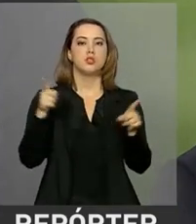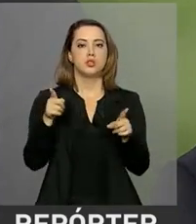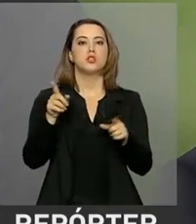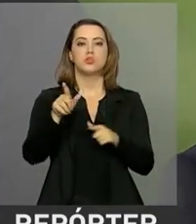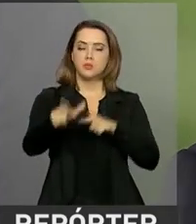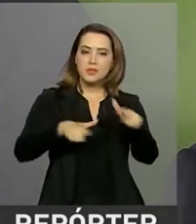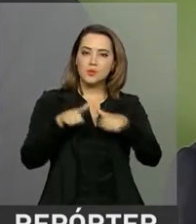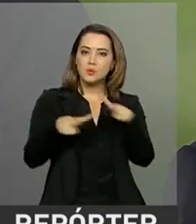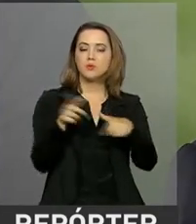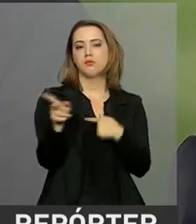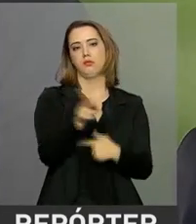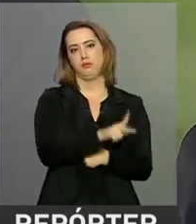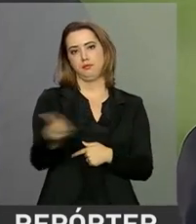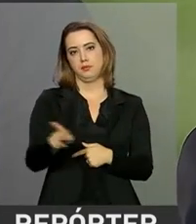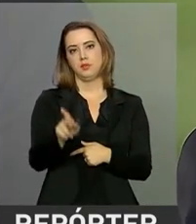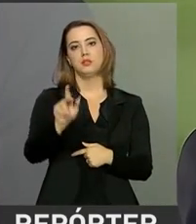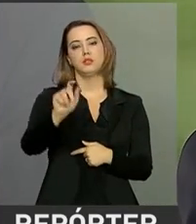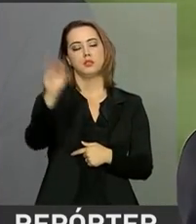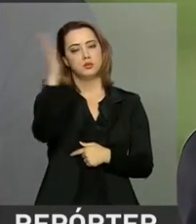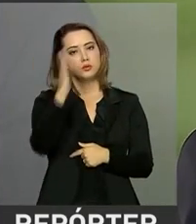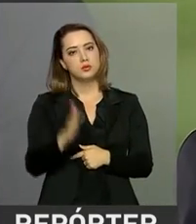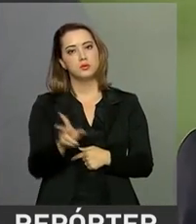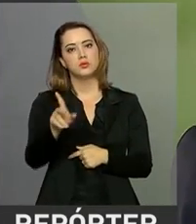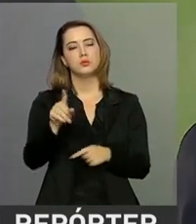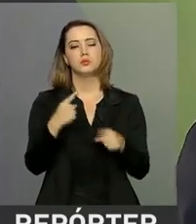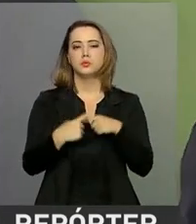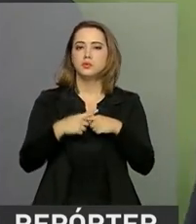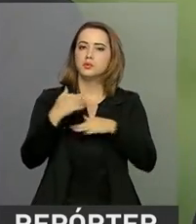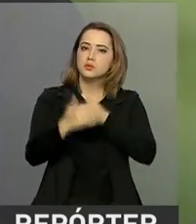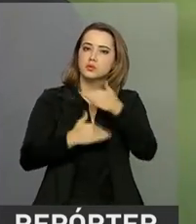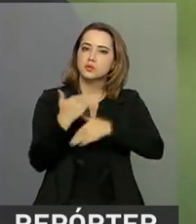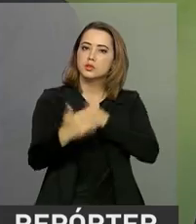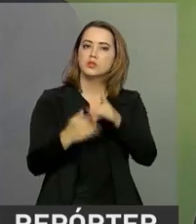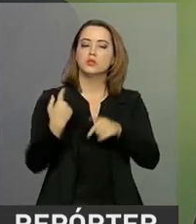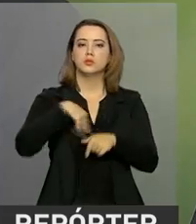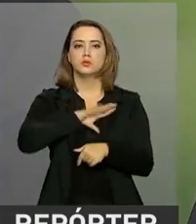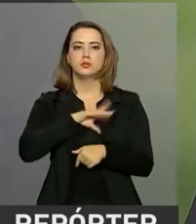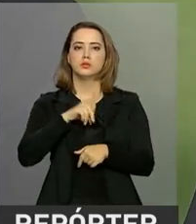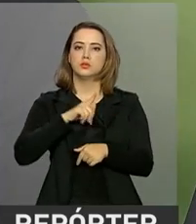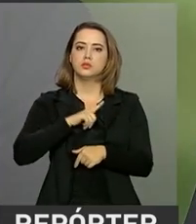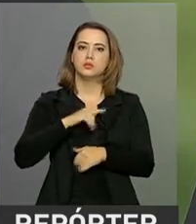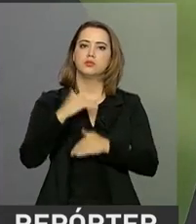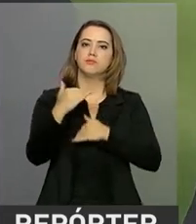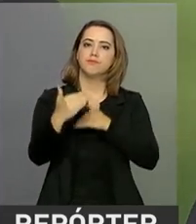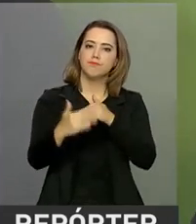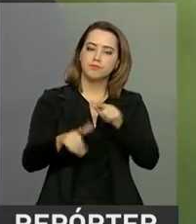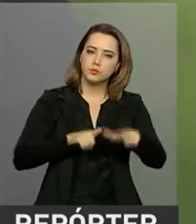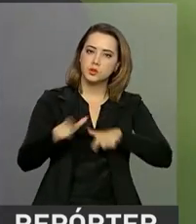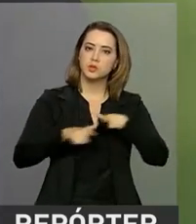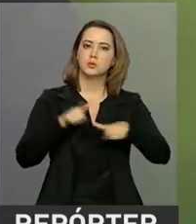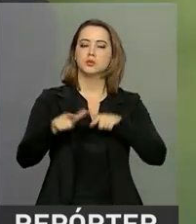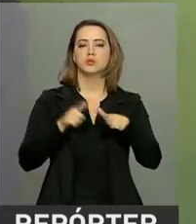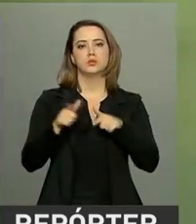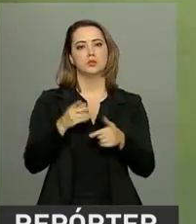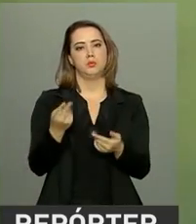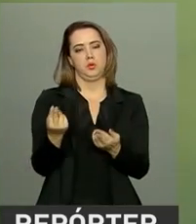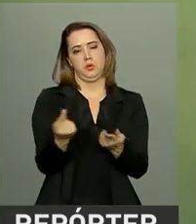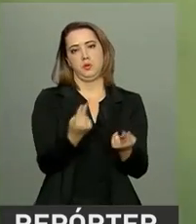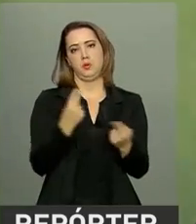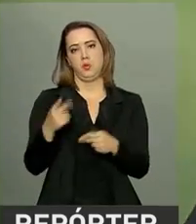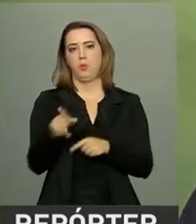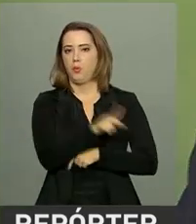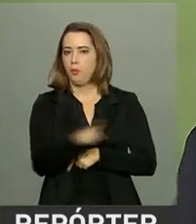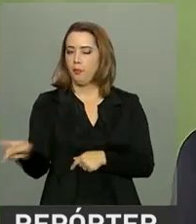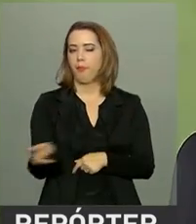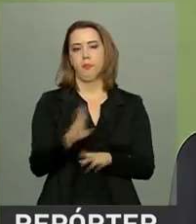república e por isso que ao longo do tempo nós temos trabalhado e agido ah como presidente efetivo não é